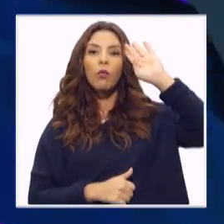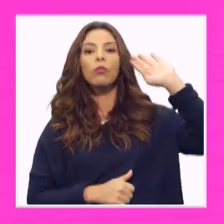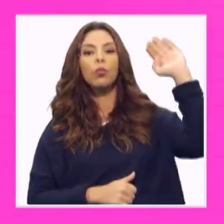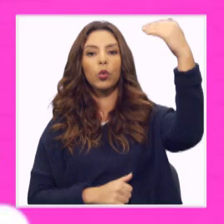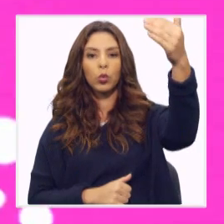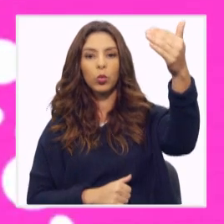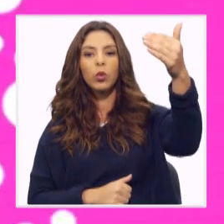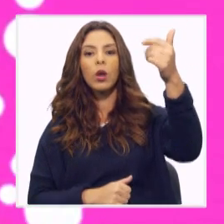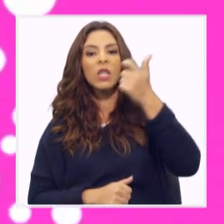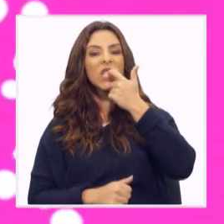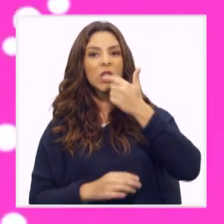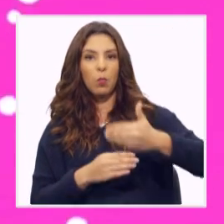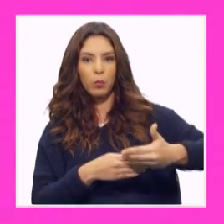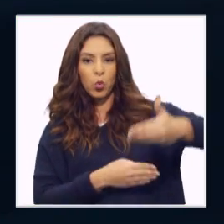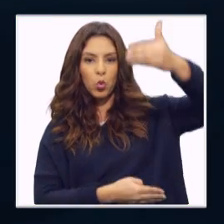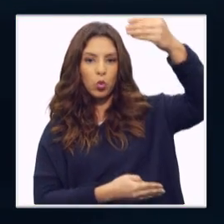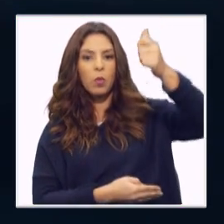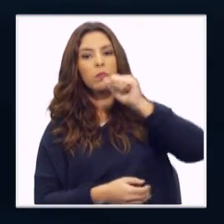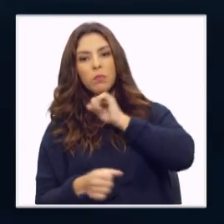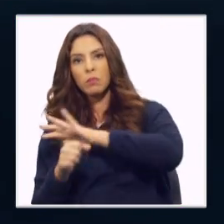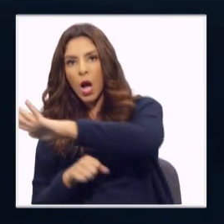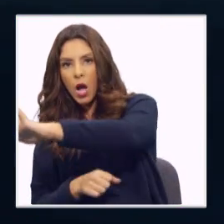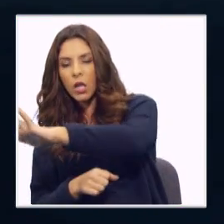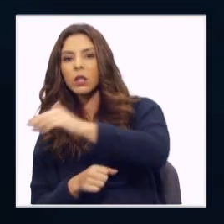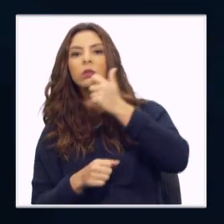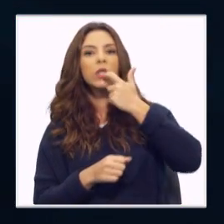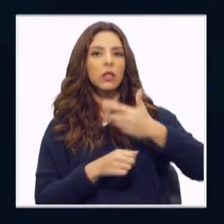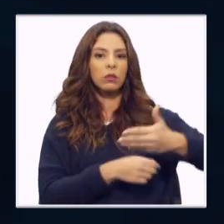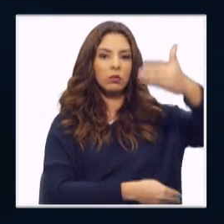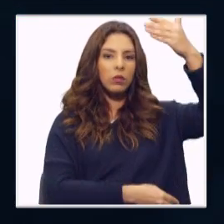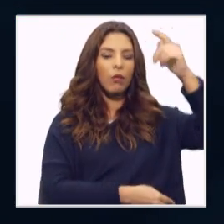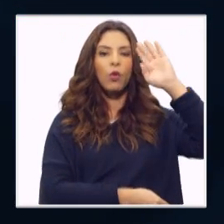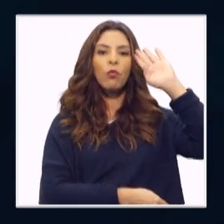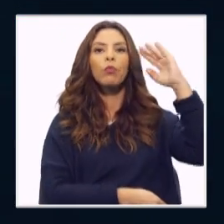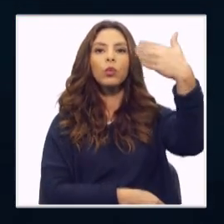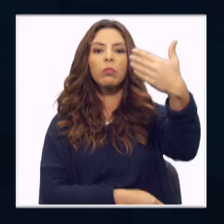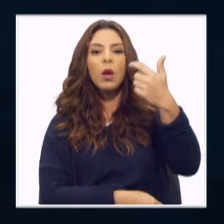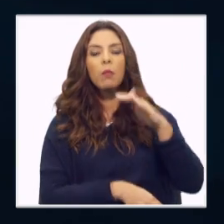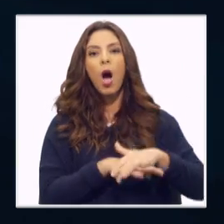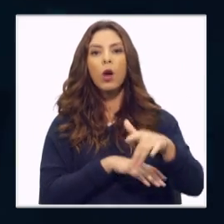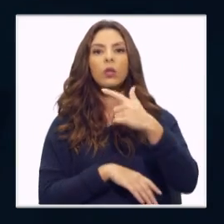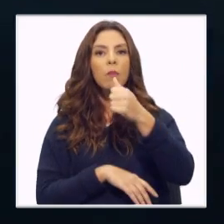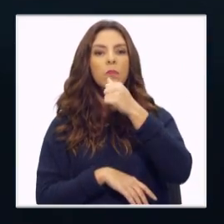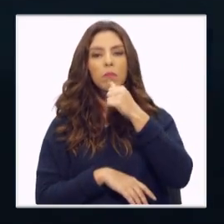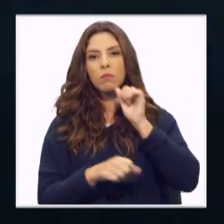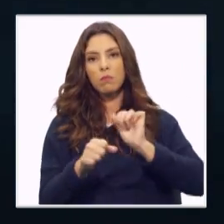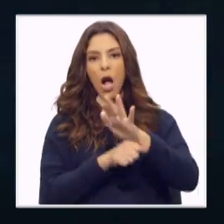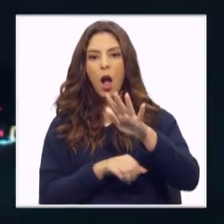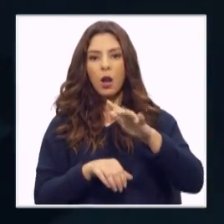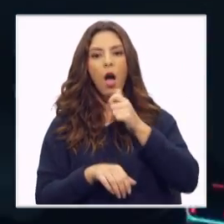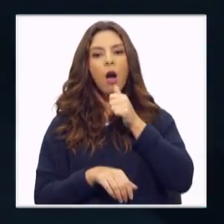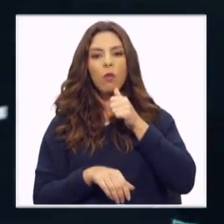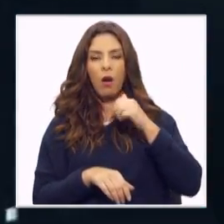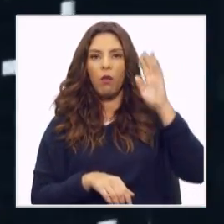futuro distópico. E tinha um muro que separava o mar da cidade. Uma forma de dizer que no futuro o nível da água do mar poderá